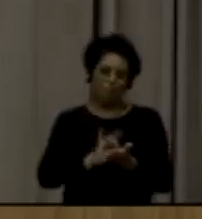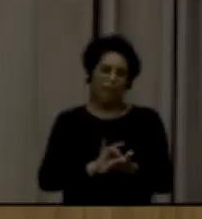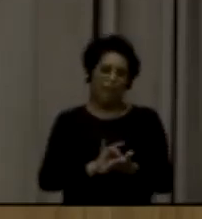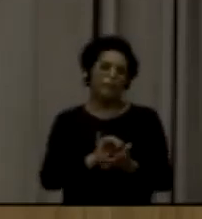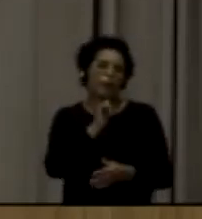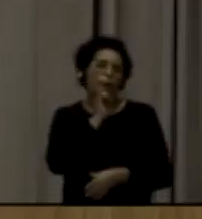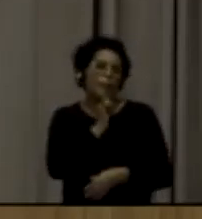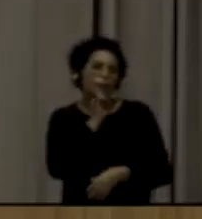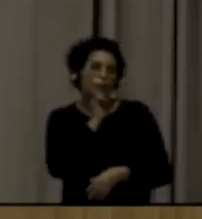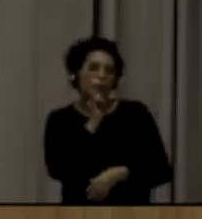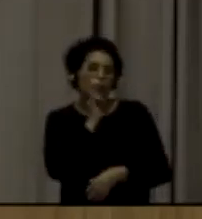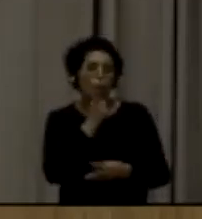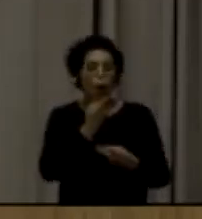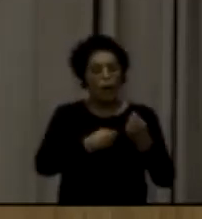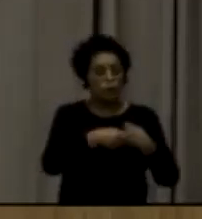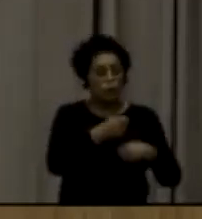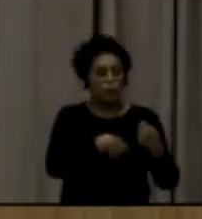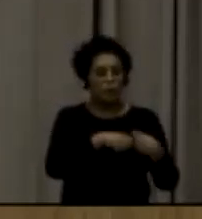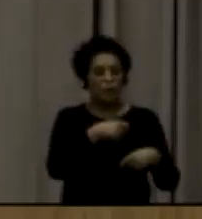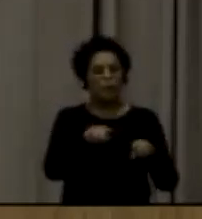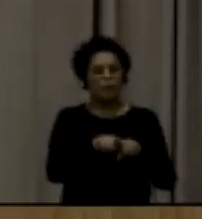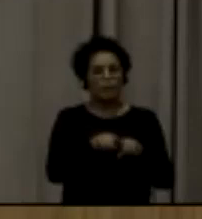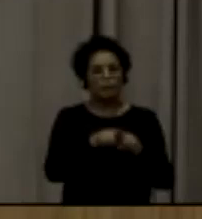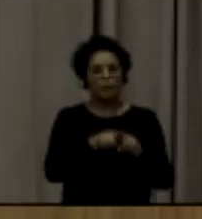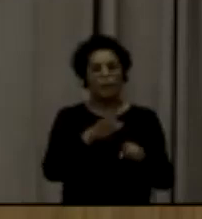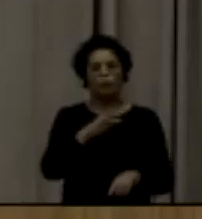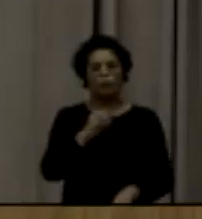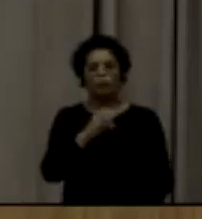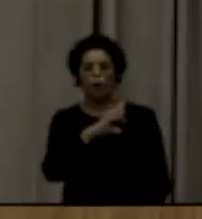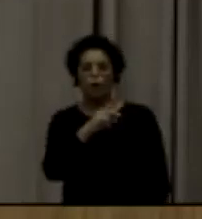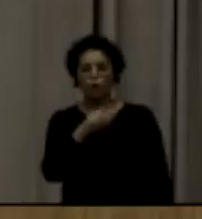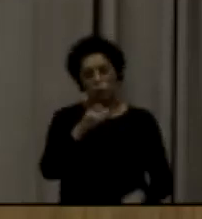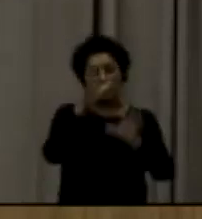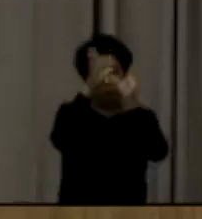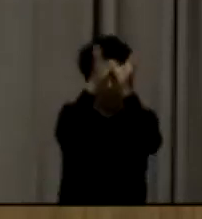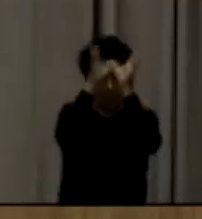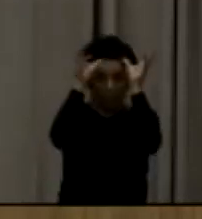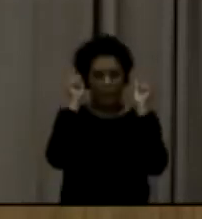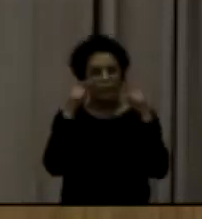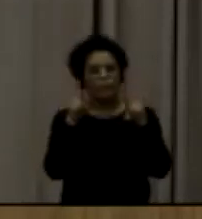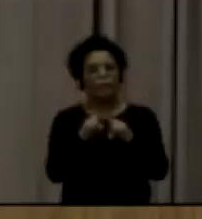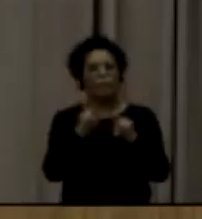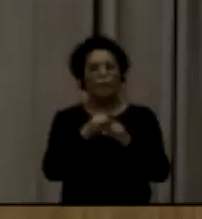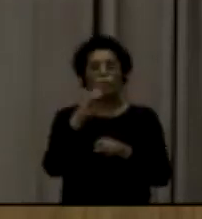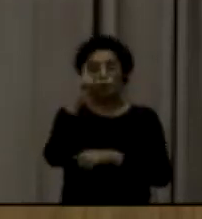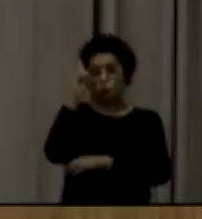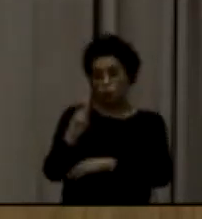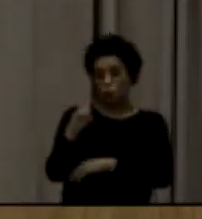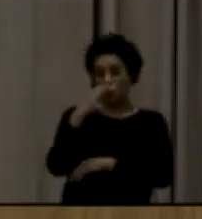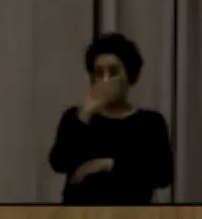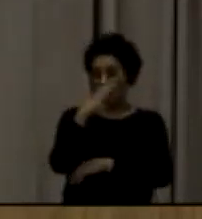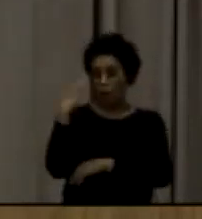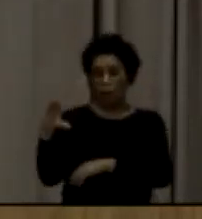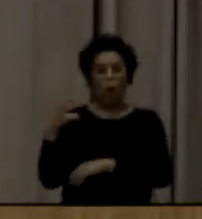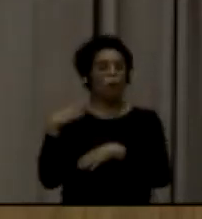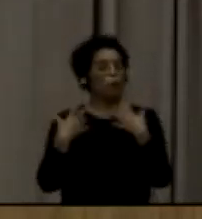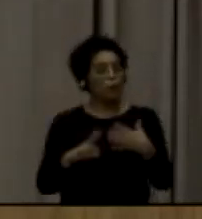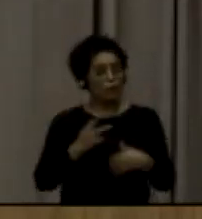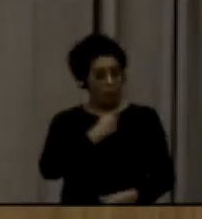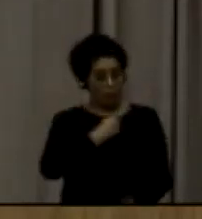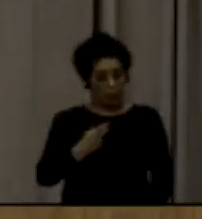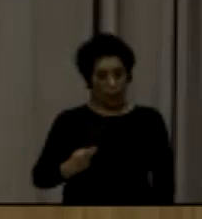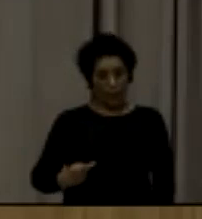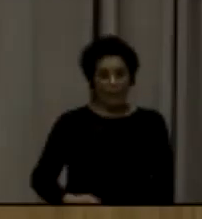viesse, ou talvez o administrador, como foi o caso do Fox, no caso do México, que foi o diretor da Coca-Cola, que ele se transformou em presidente da